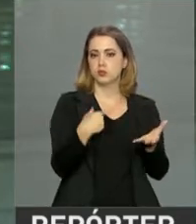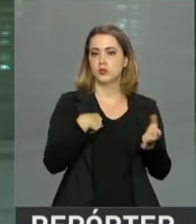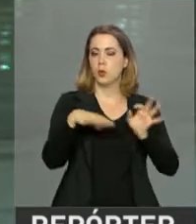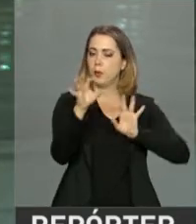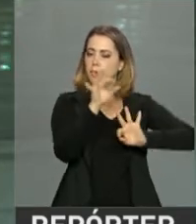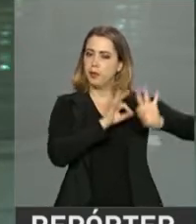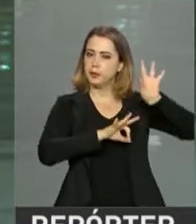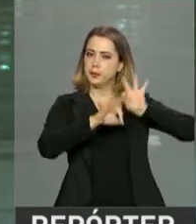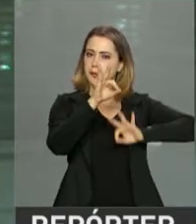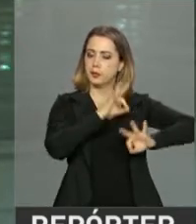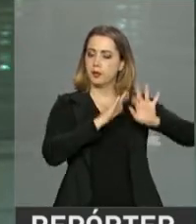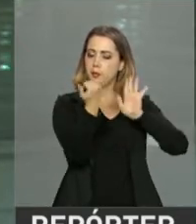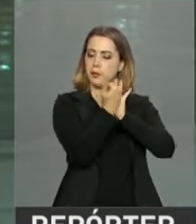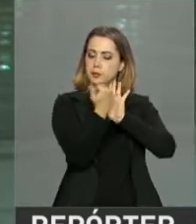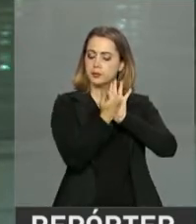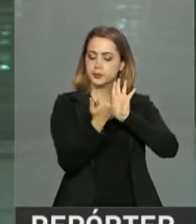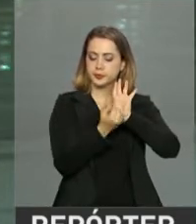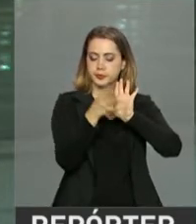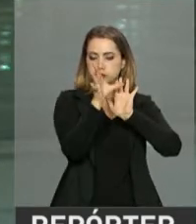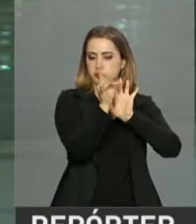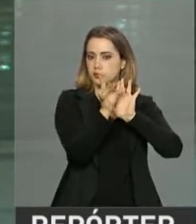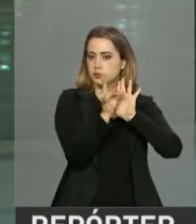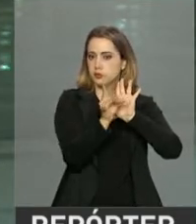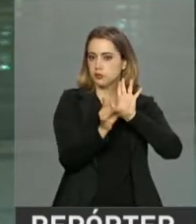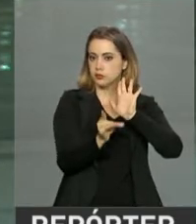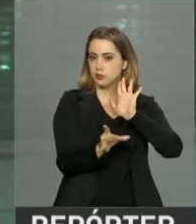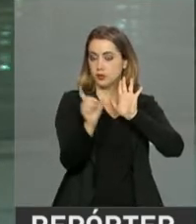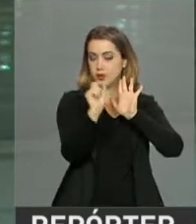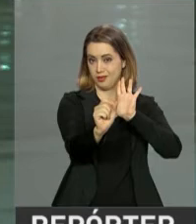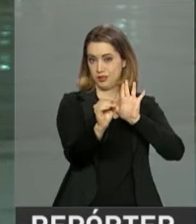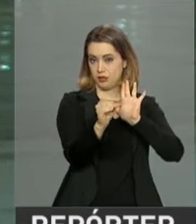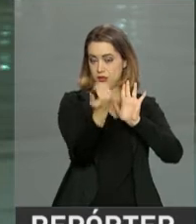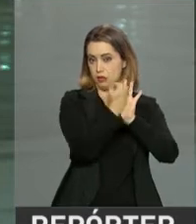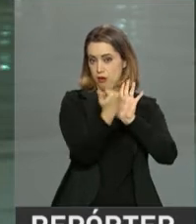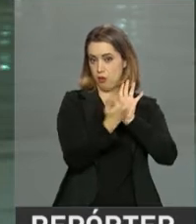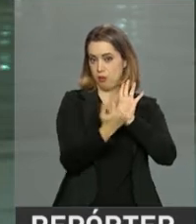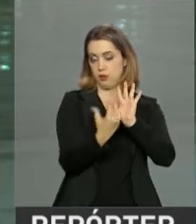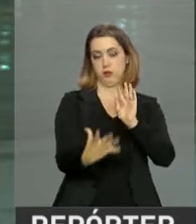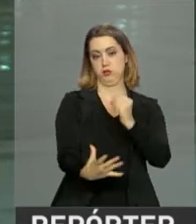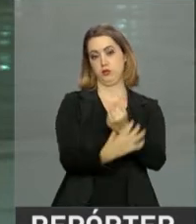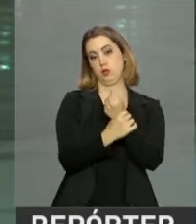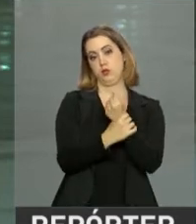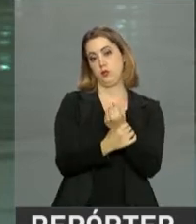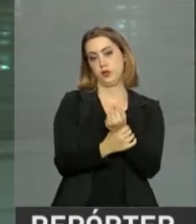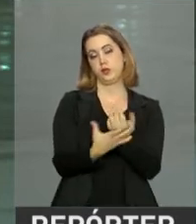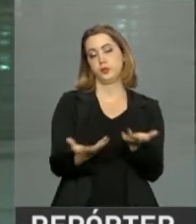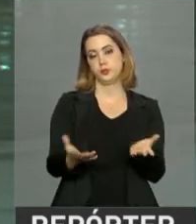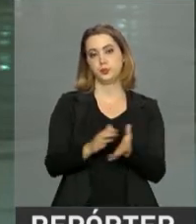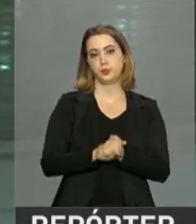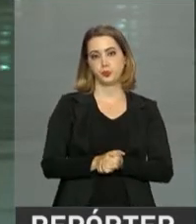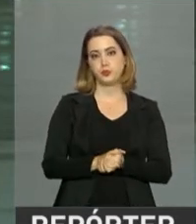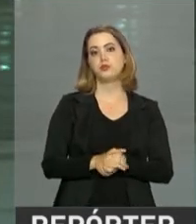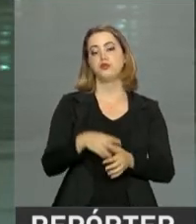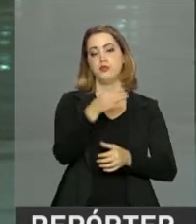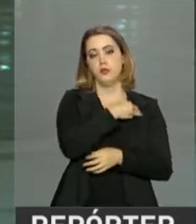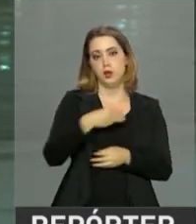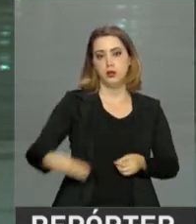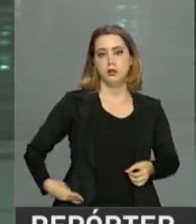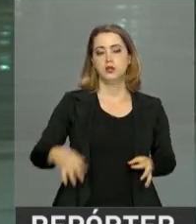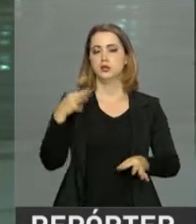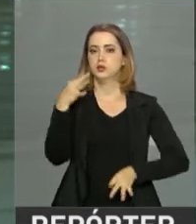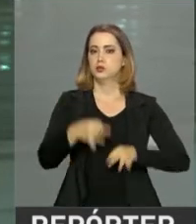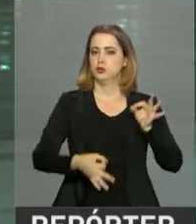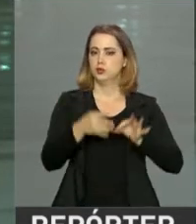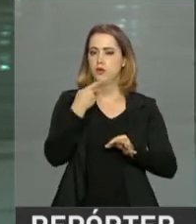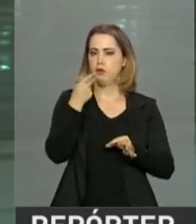plano para detalhar um pouco mais e talvez fechar um primeiro esboço do plano alexandre de moraes disse que foi mal